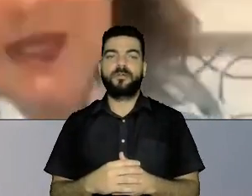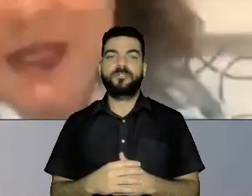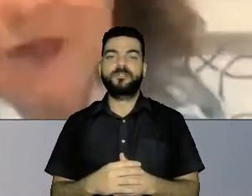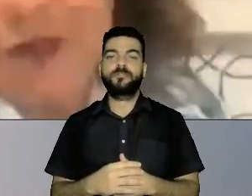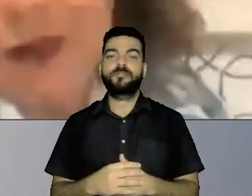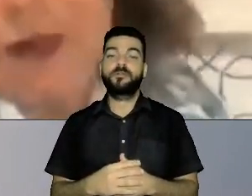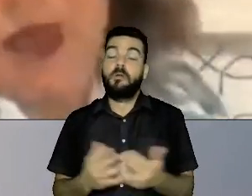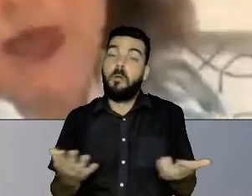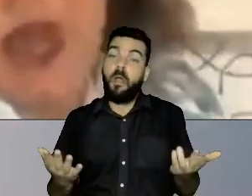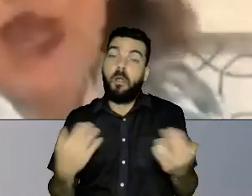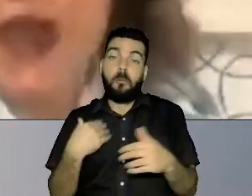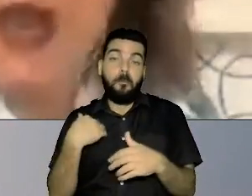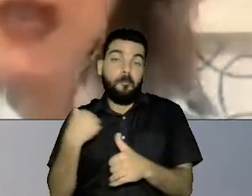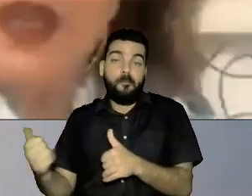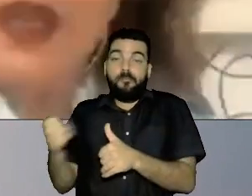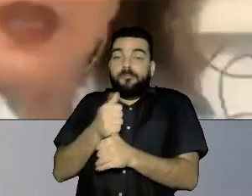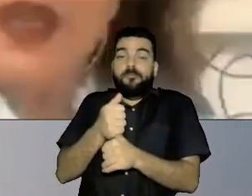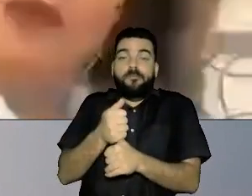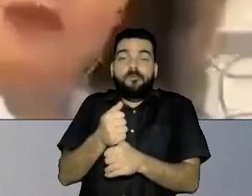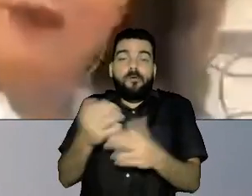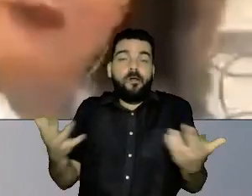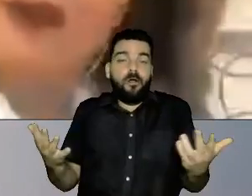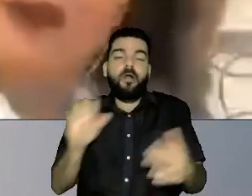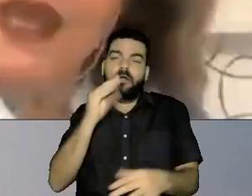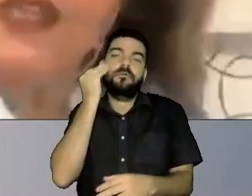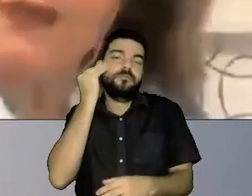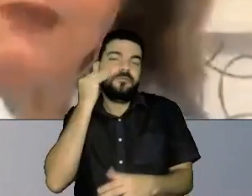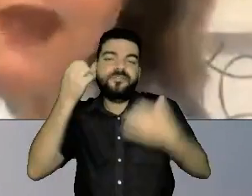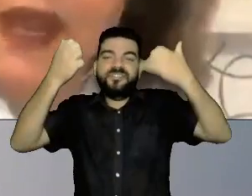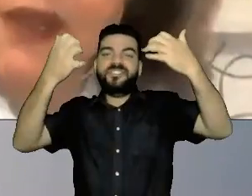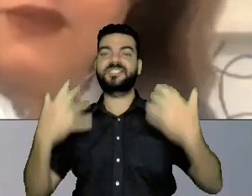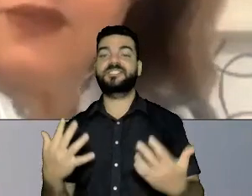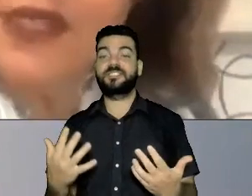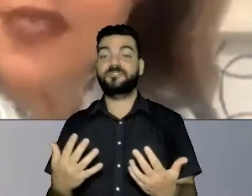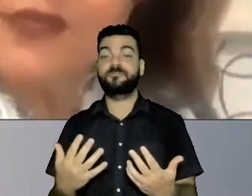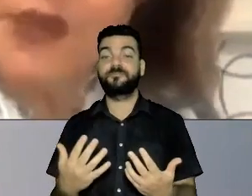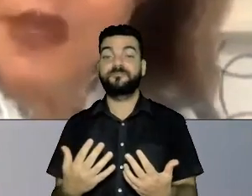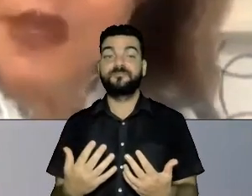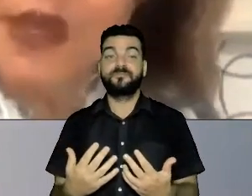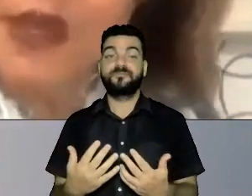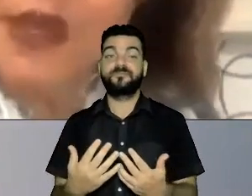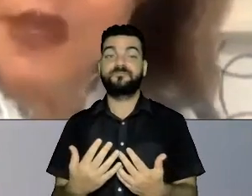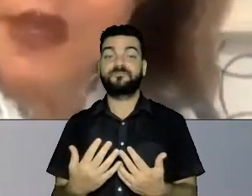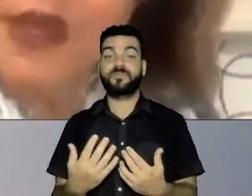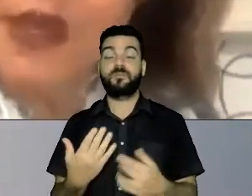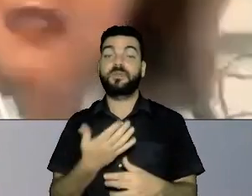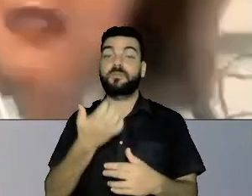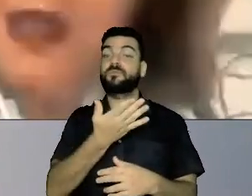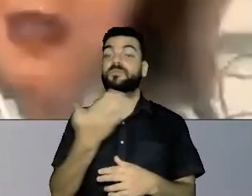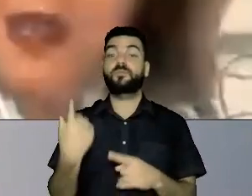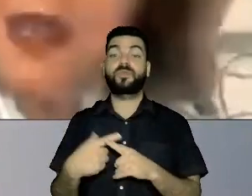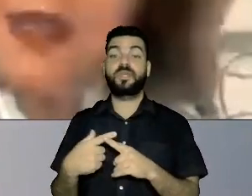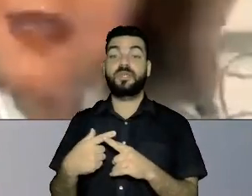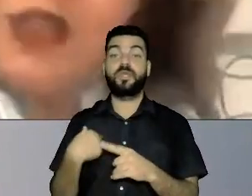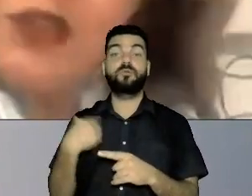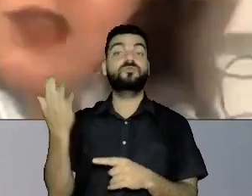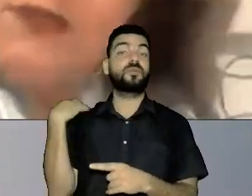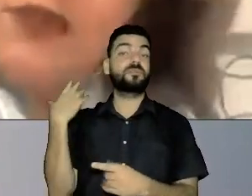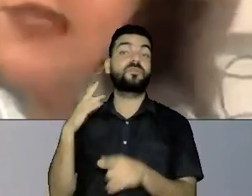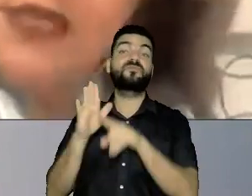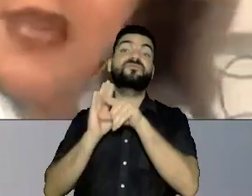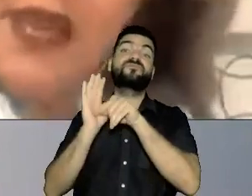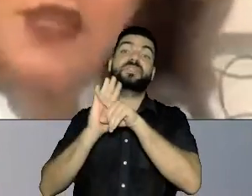mas me sinto de alguma forma à vontade para falar com vocês, porque eu tenho uma pesquisa